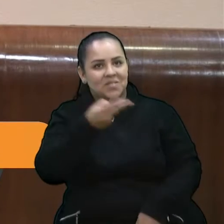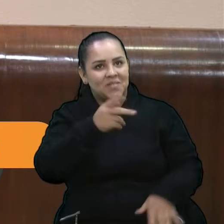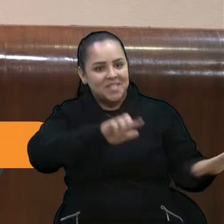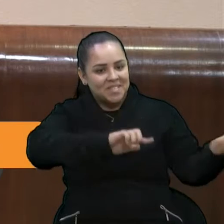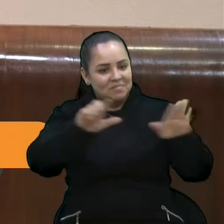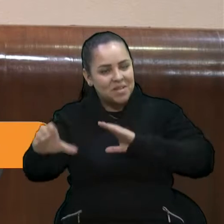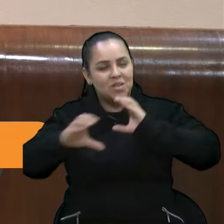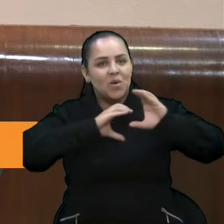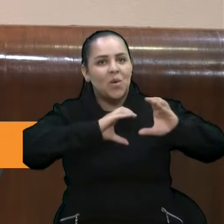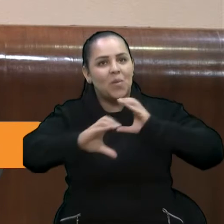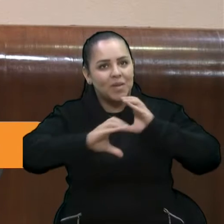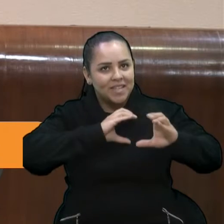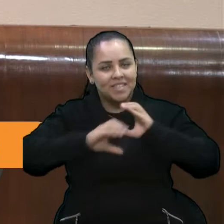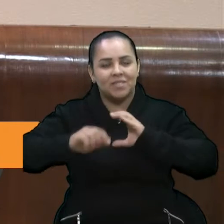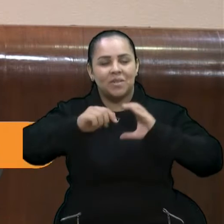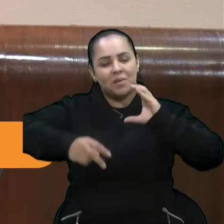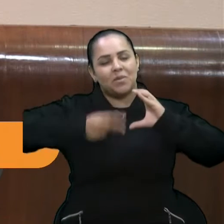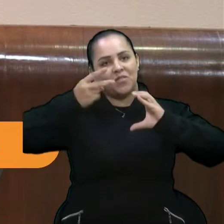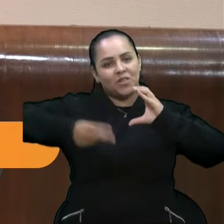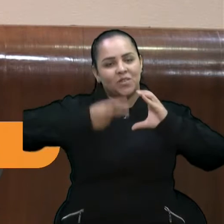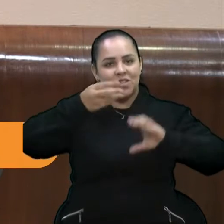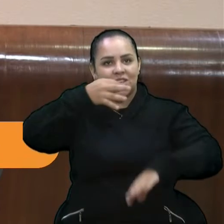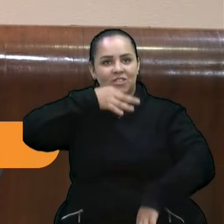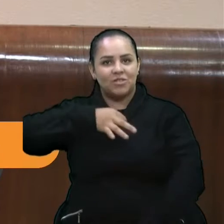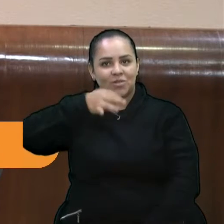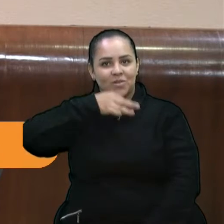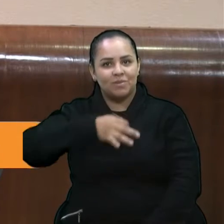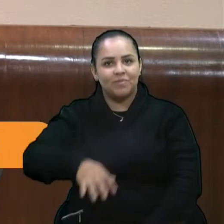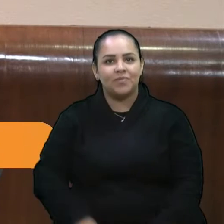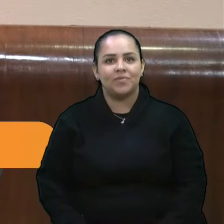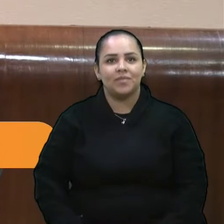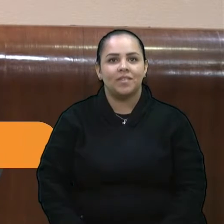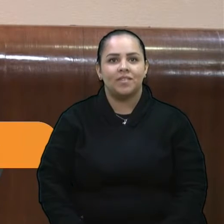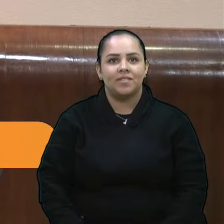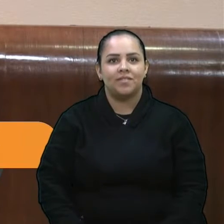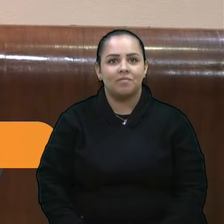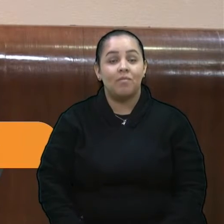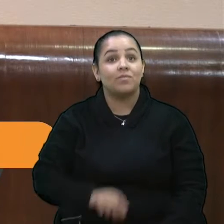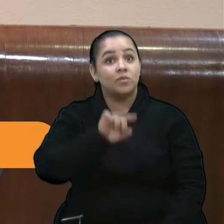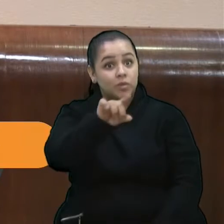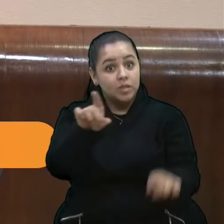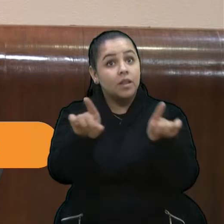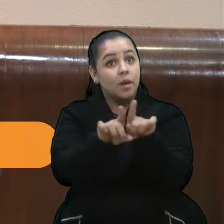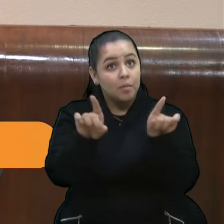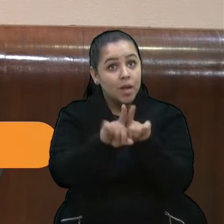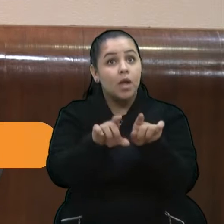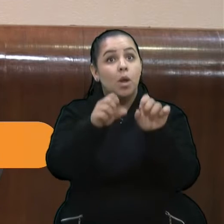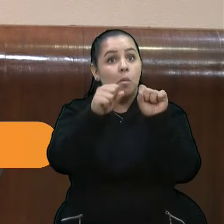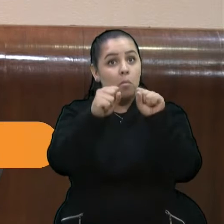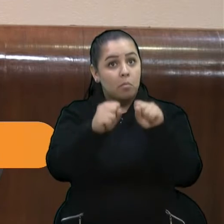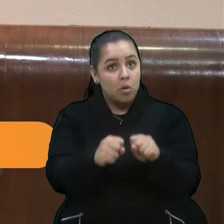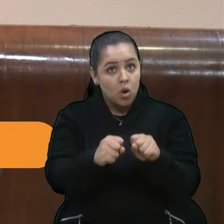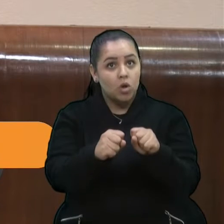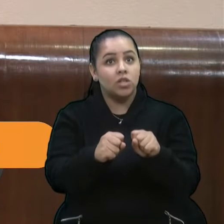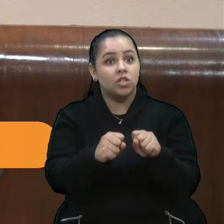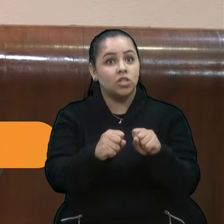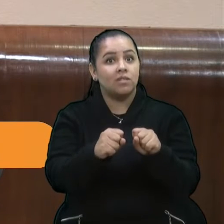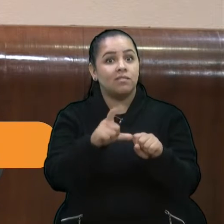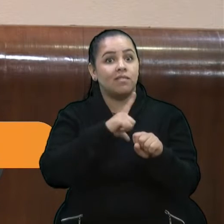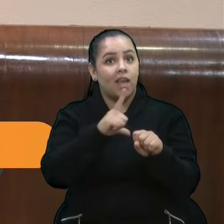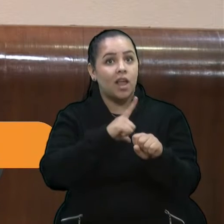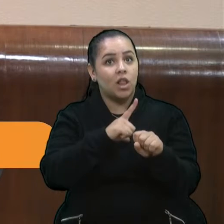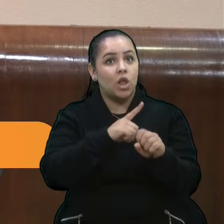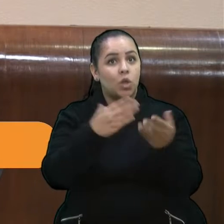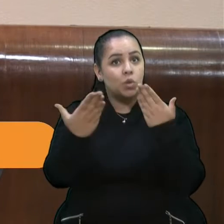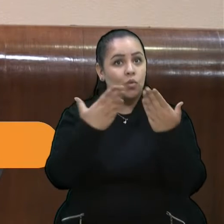de comunicação da Câmara de Vereadores de Caxias do Sul. Você também pode deixar a sua pergunta, o